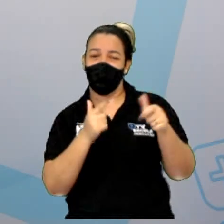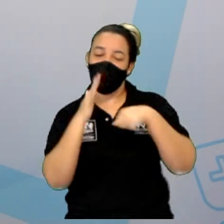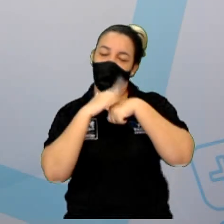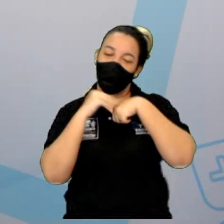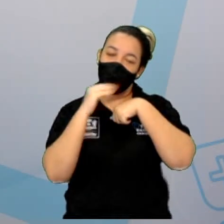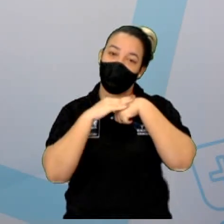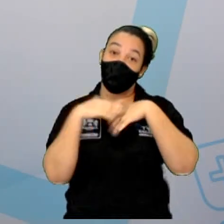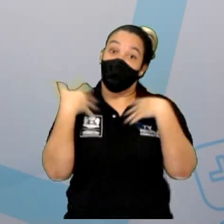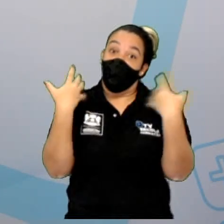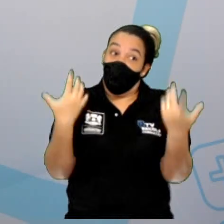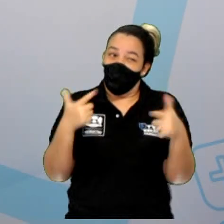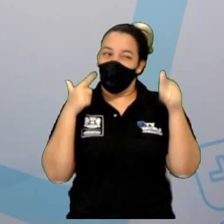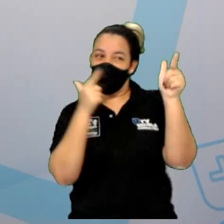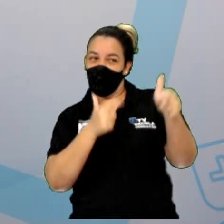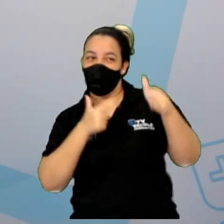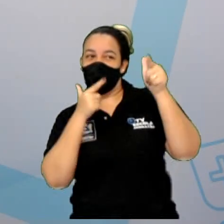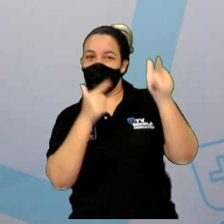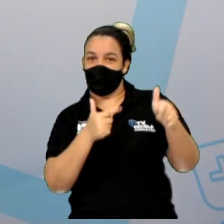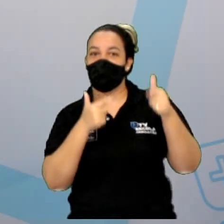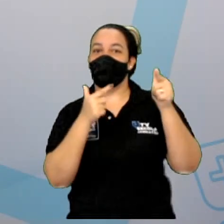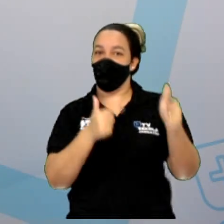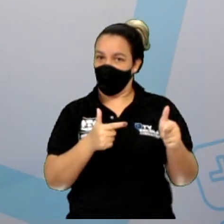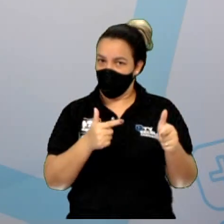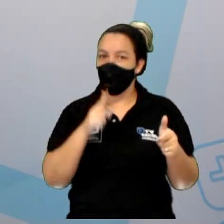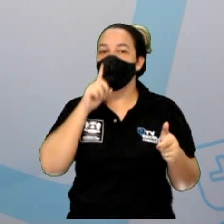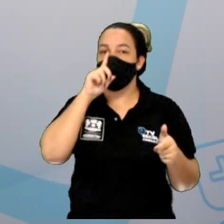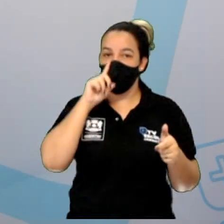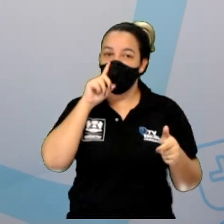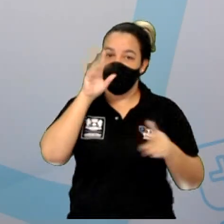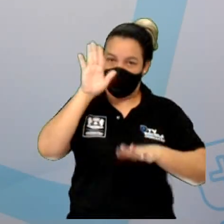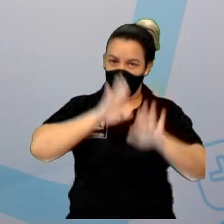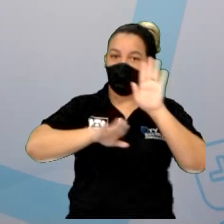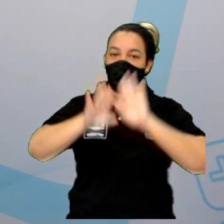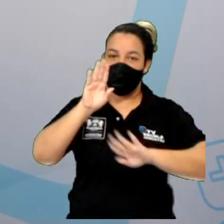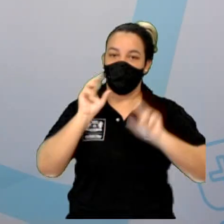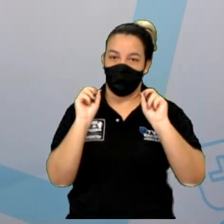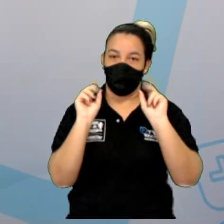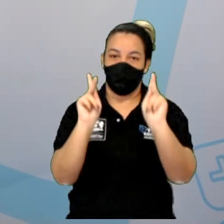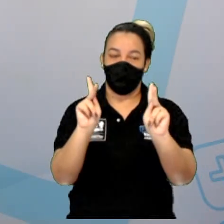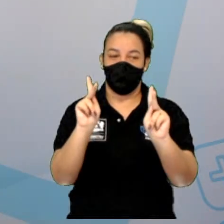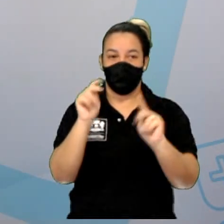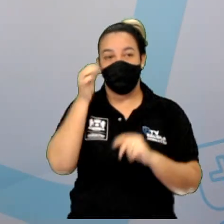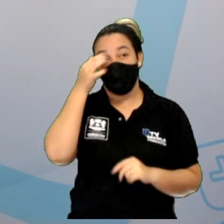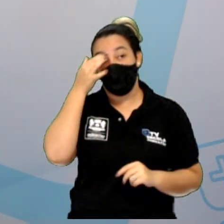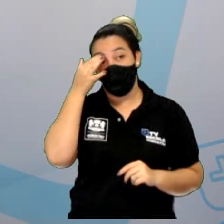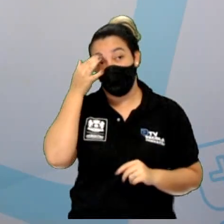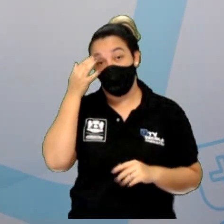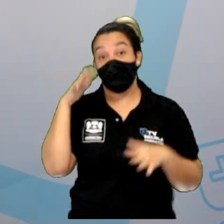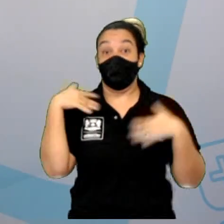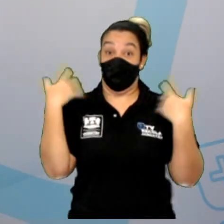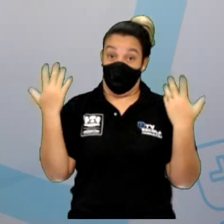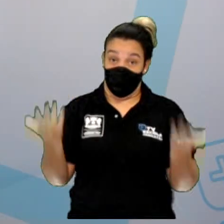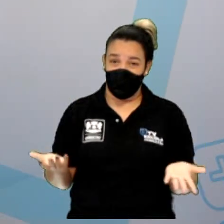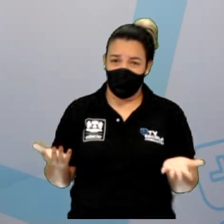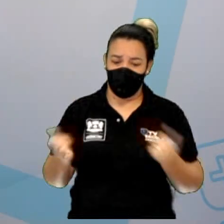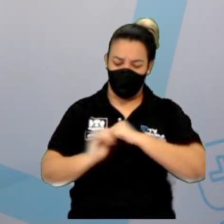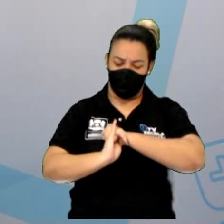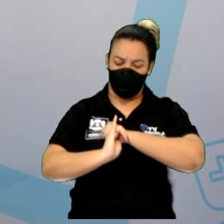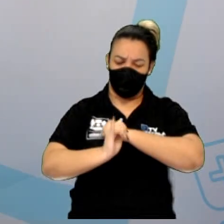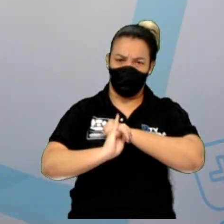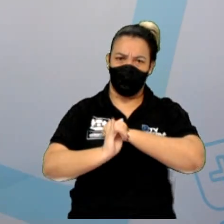agressivos, transformando em bullying. Então, cuidado com os apelidos, ok, gente? E aí, o que é